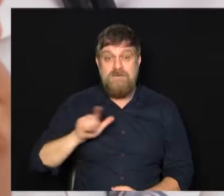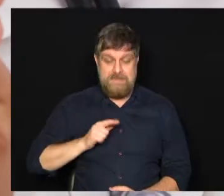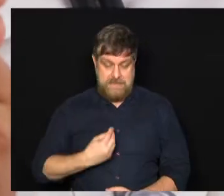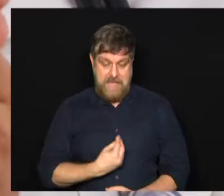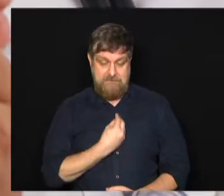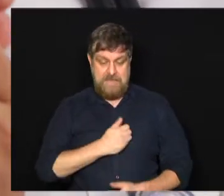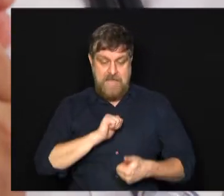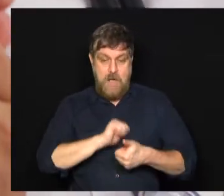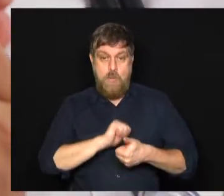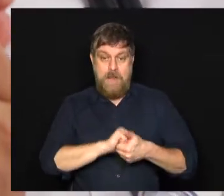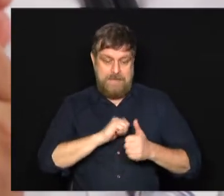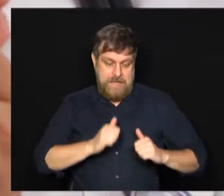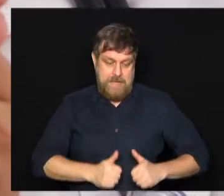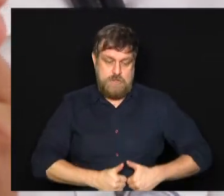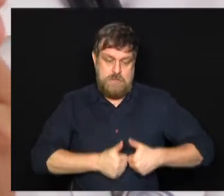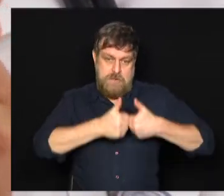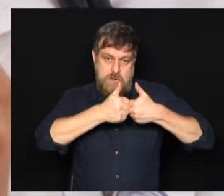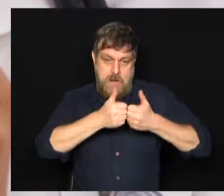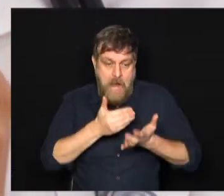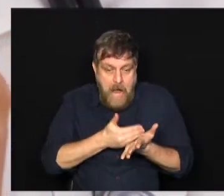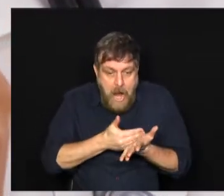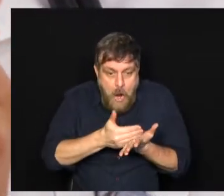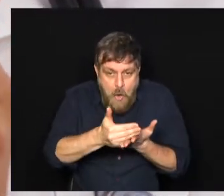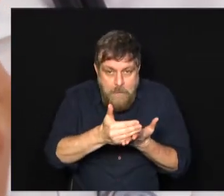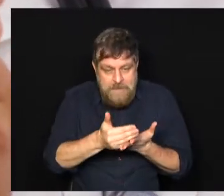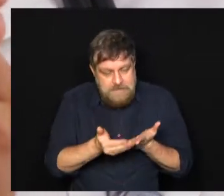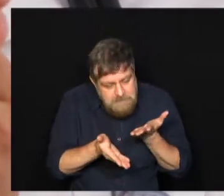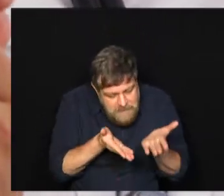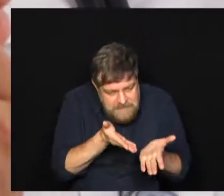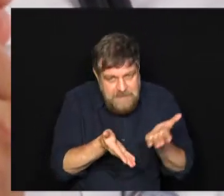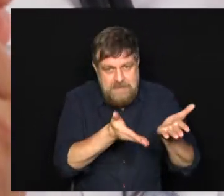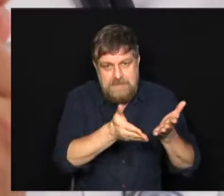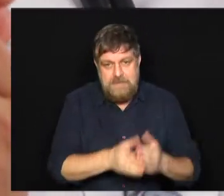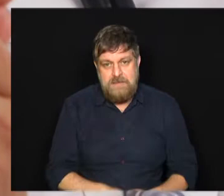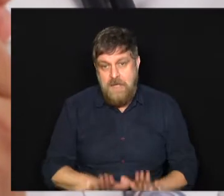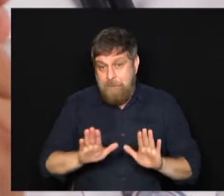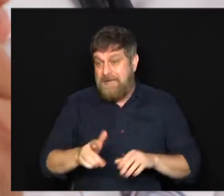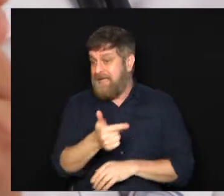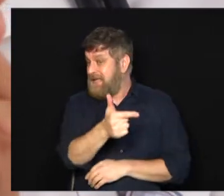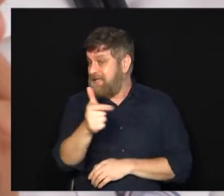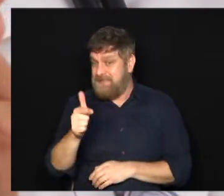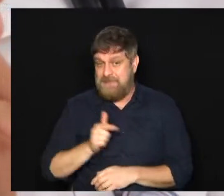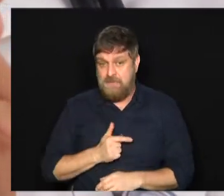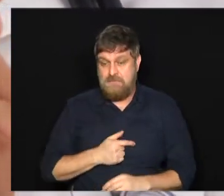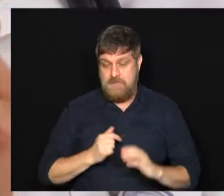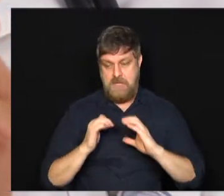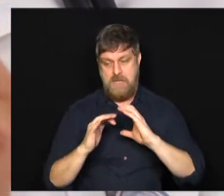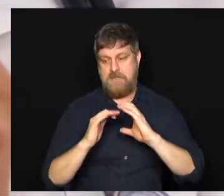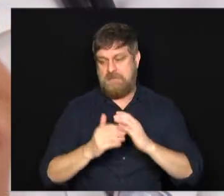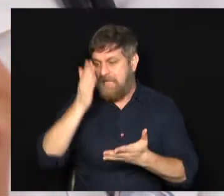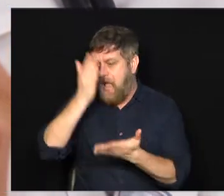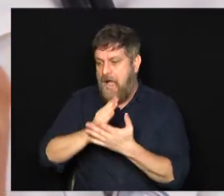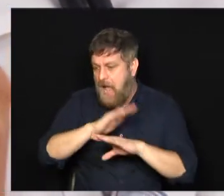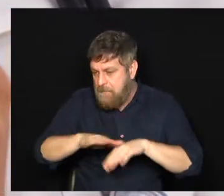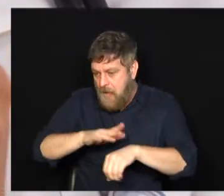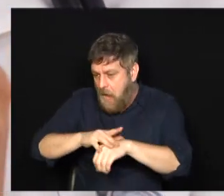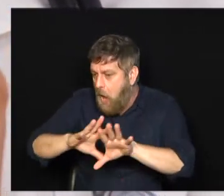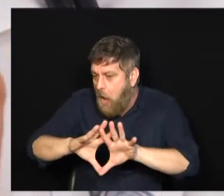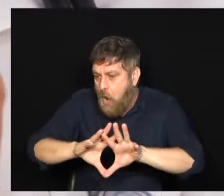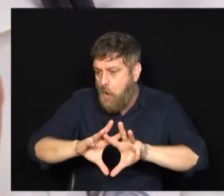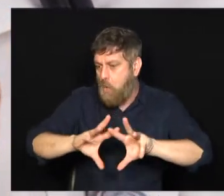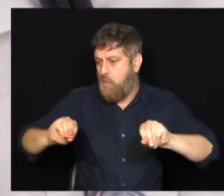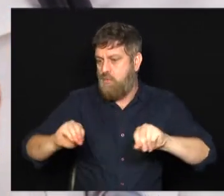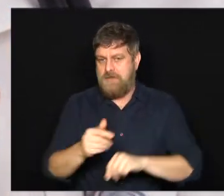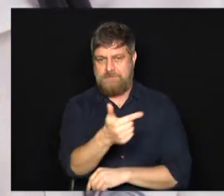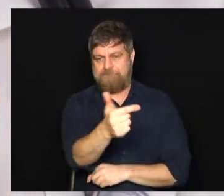melhor. É importante salientar que, infelizmente, não tem um tratamento que modifique a doença, né? Não existe um tratamento que vai